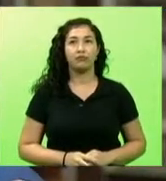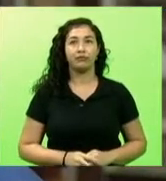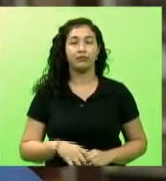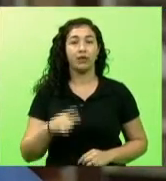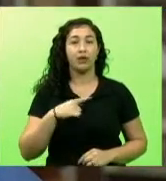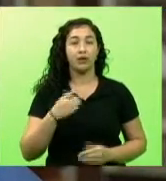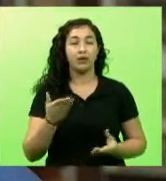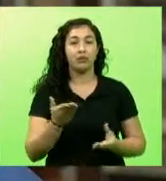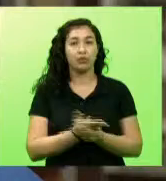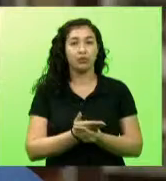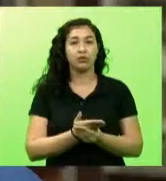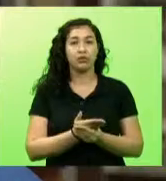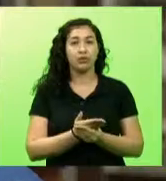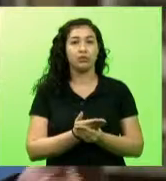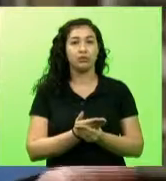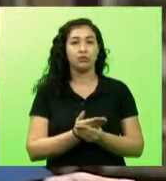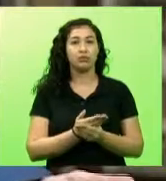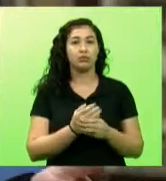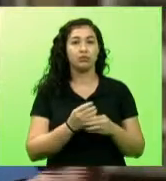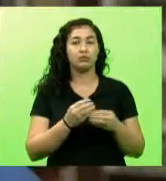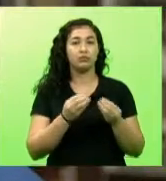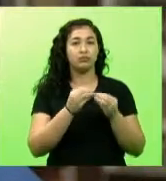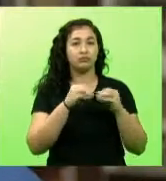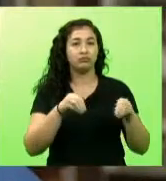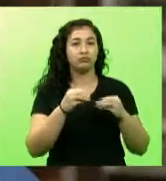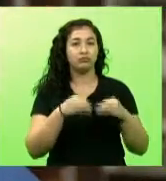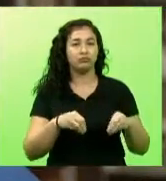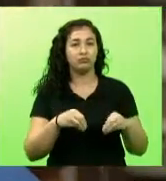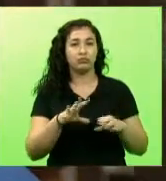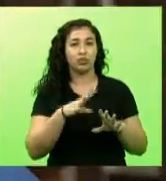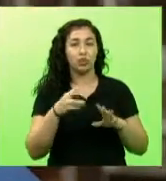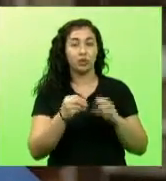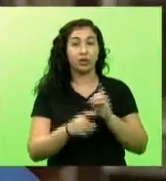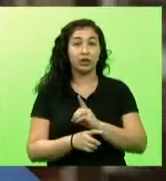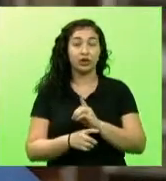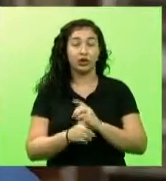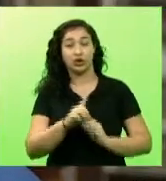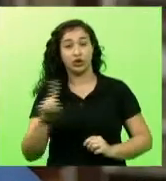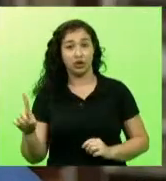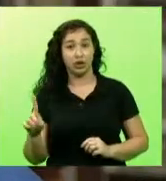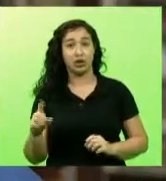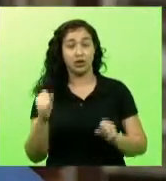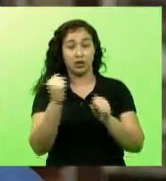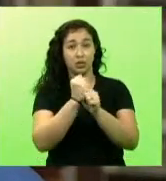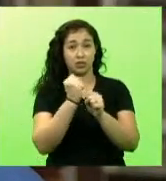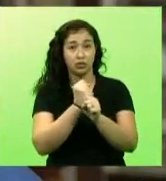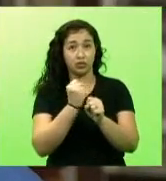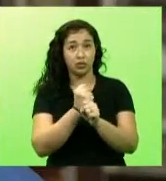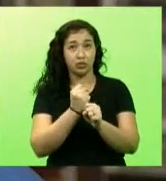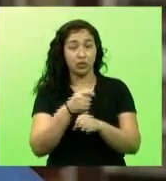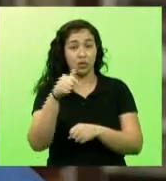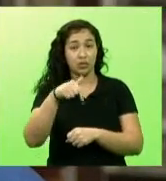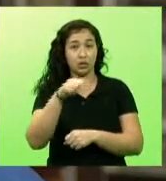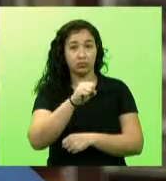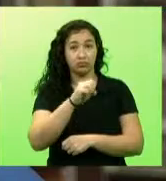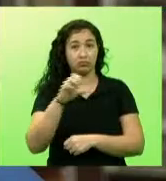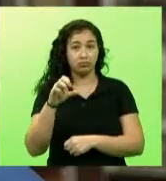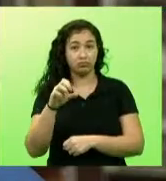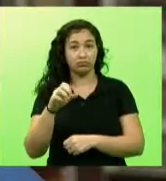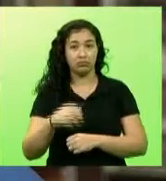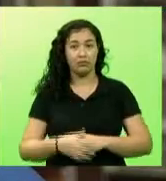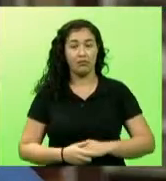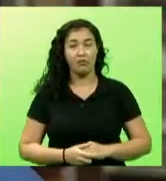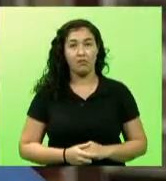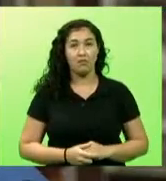Existe um processo de desconstrução em torno da direita, tendo em vista a construção daquilo que nós fizemos aqui no Estado.